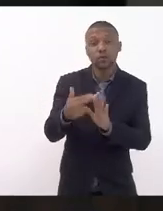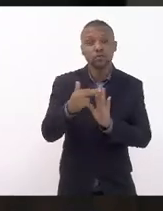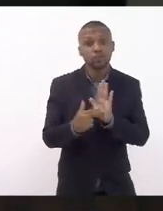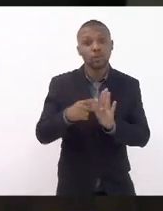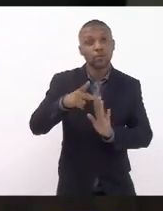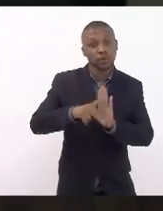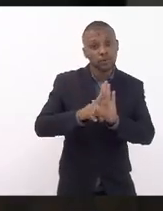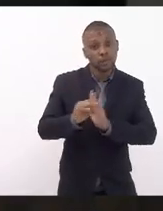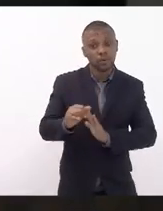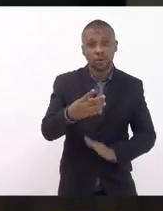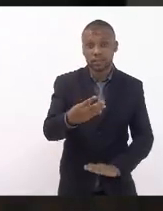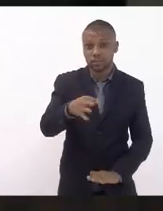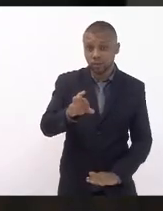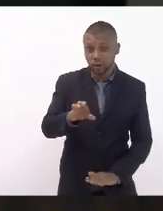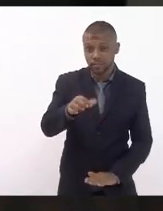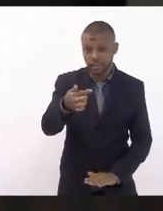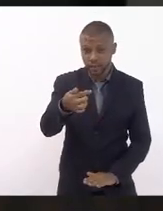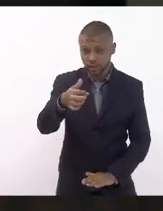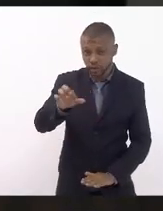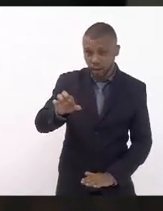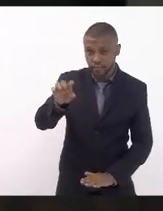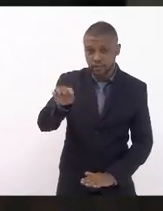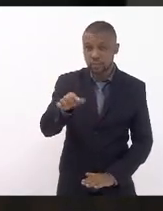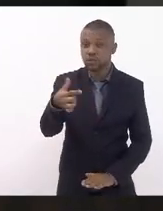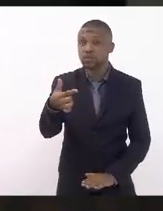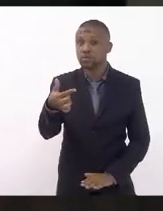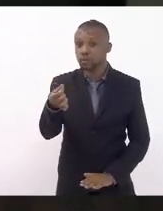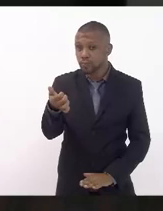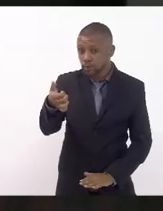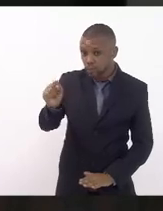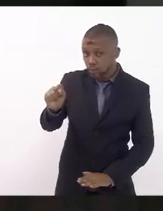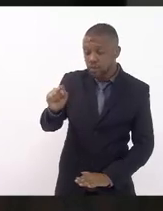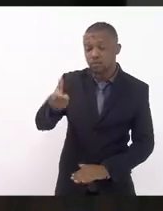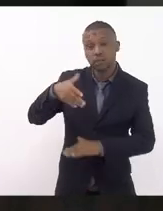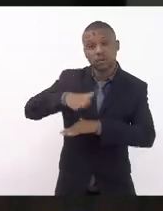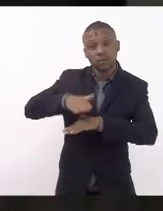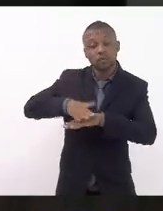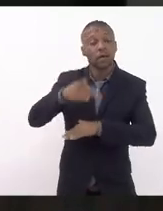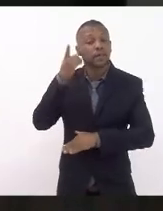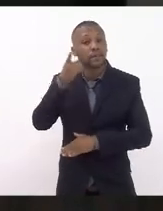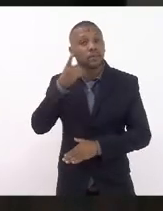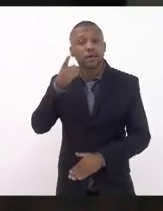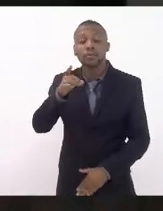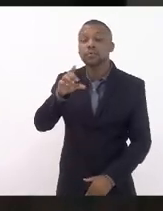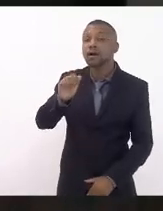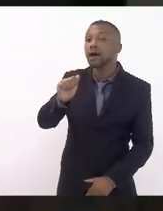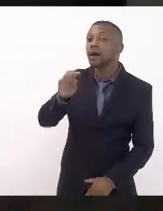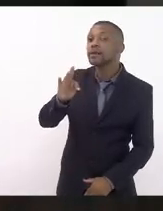4179 de 18, de autoria do deputado Átila Nunes, que altera...